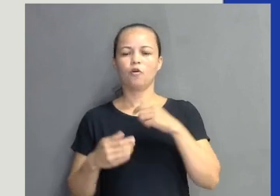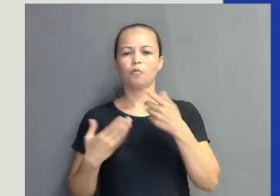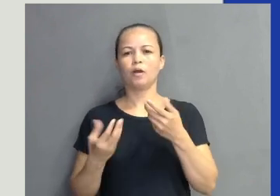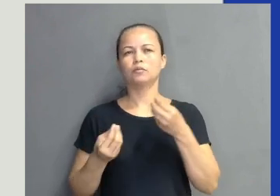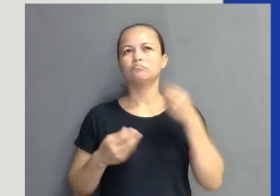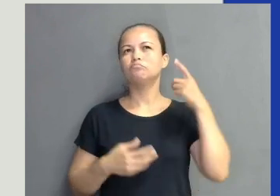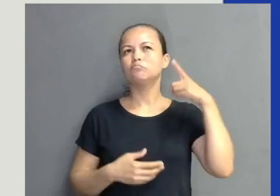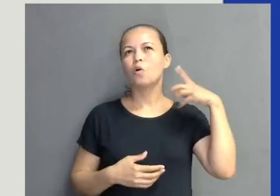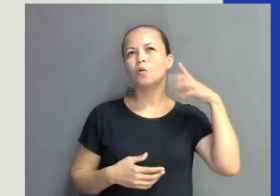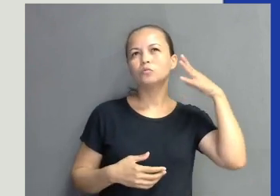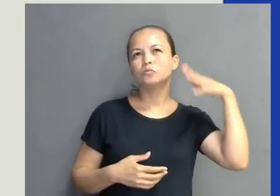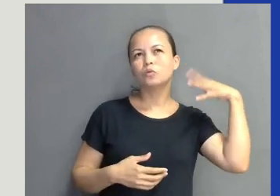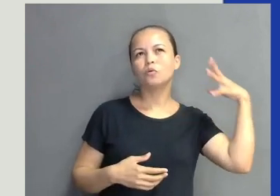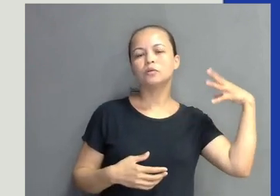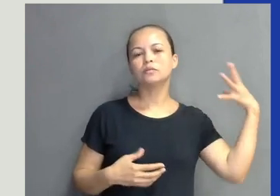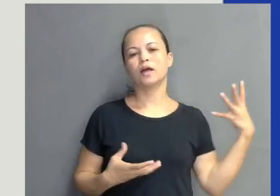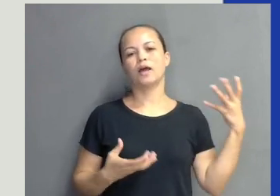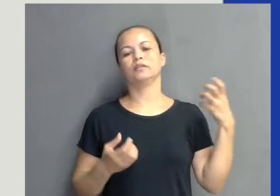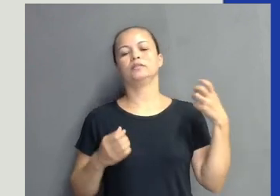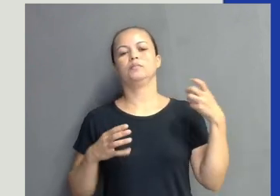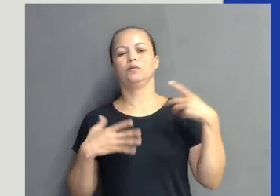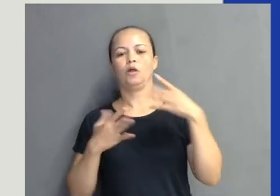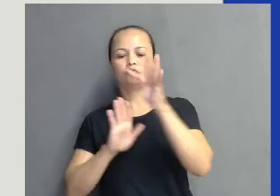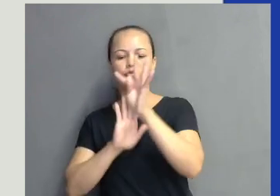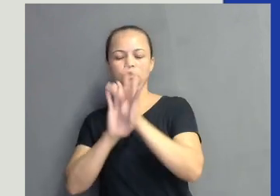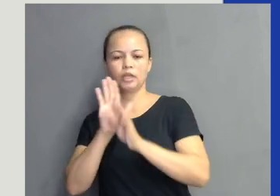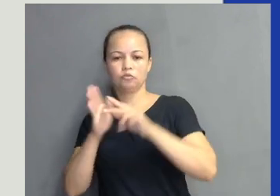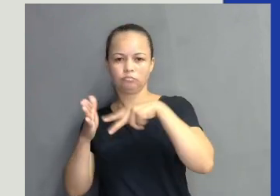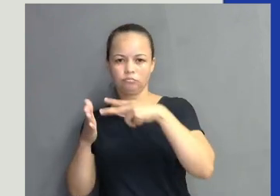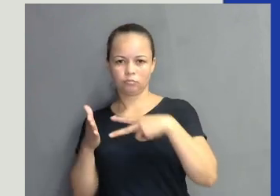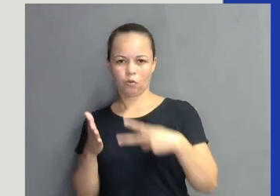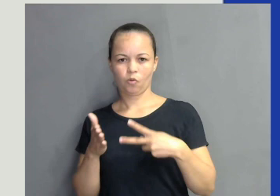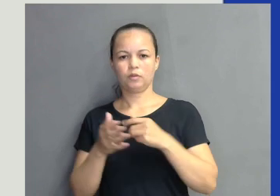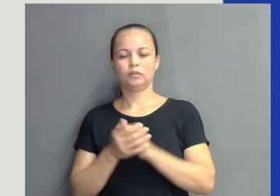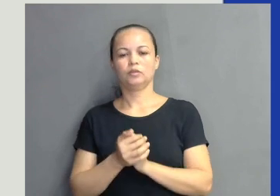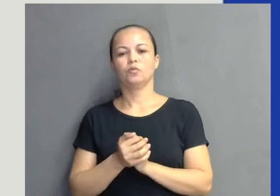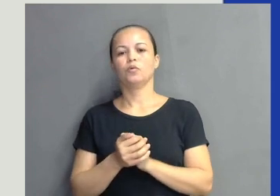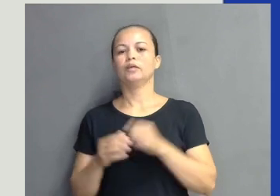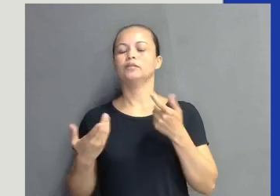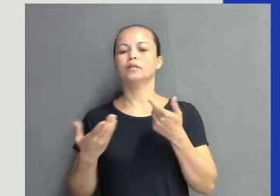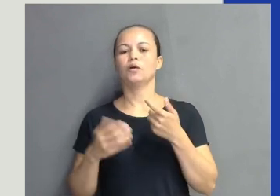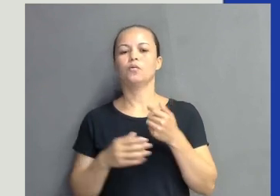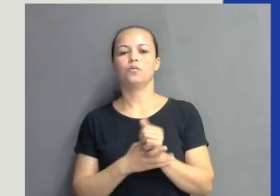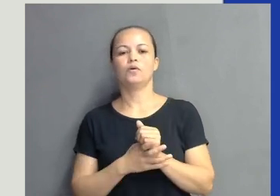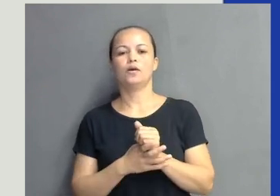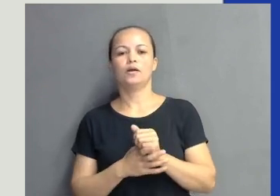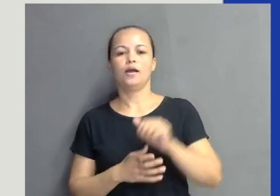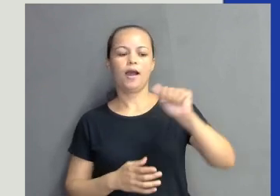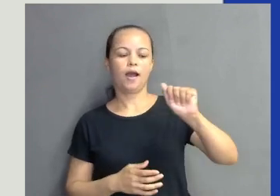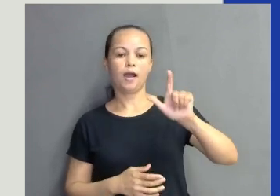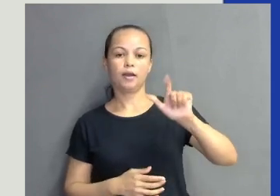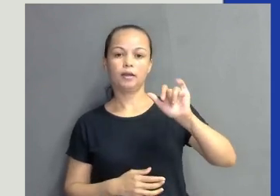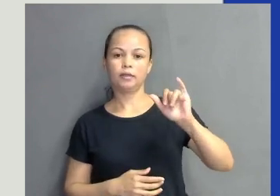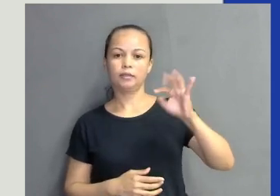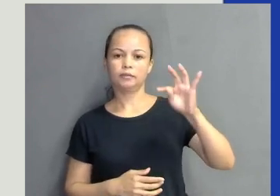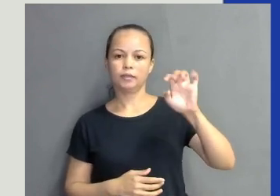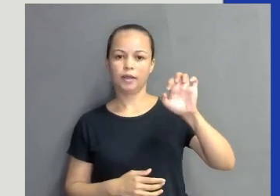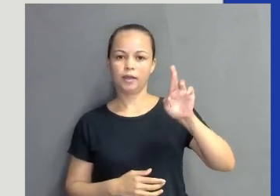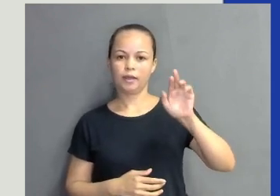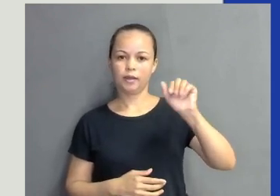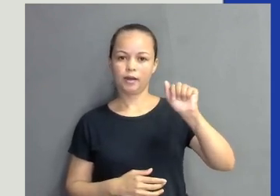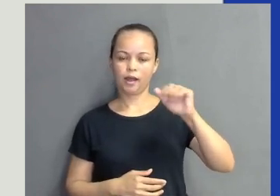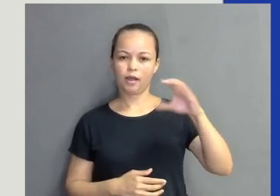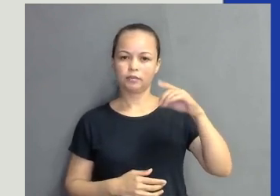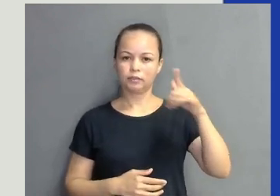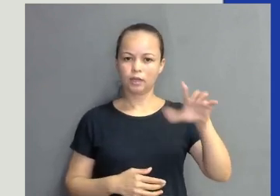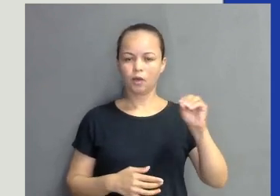uma sonoridade peculiar aos textos poéticos. E a aliteração é semelhante à assonância, só que é a repetição